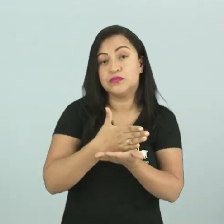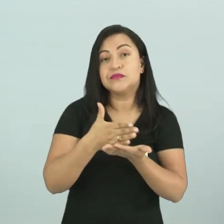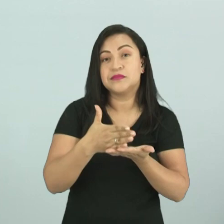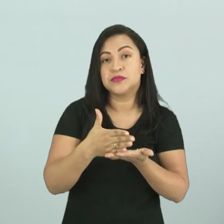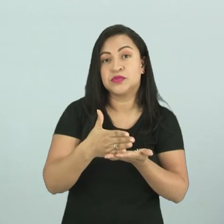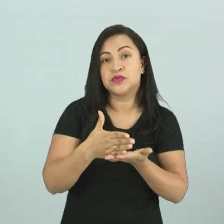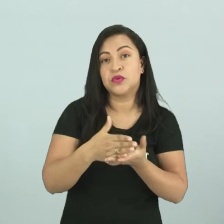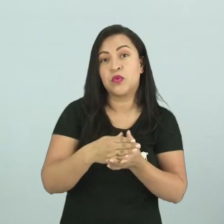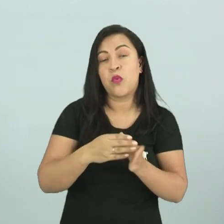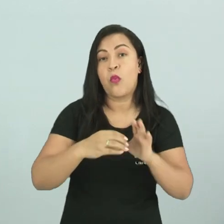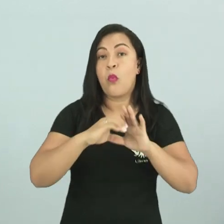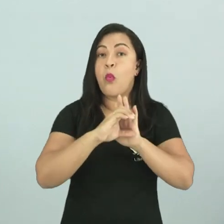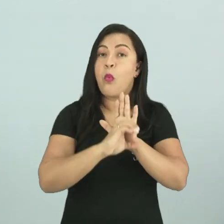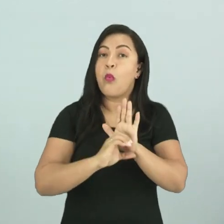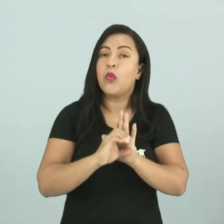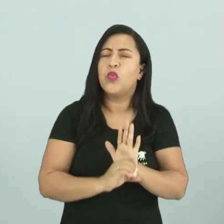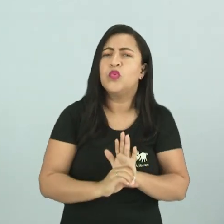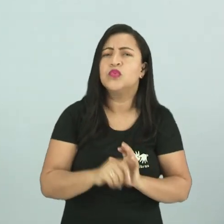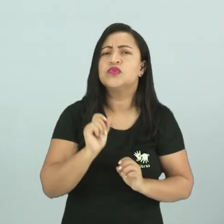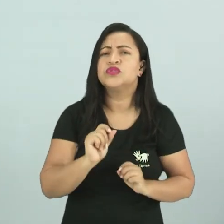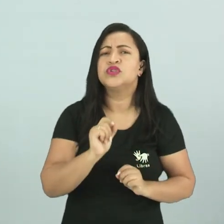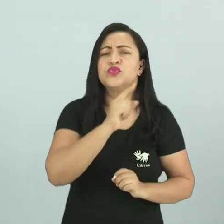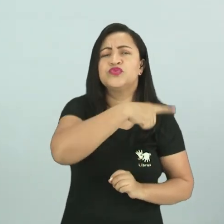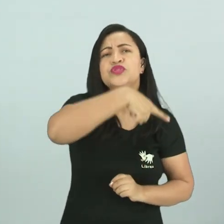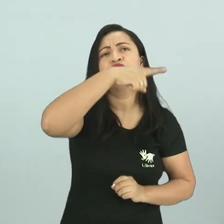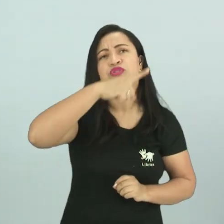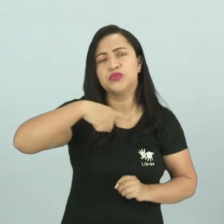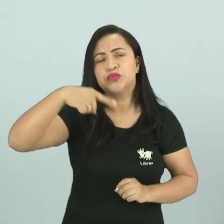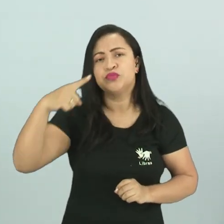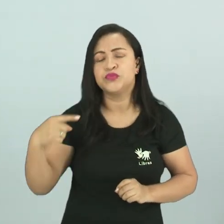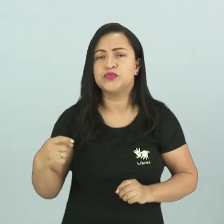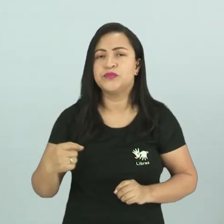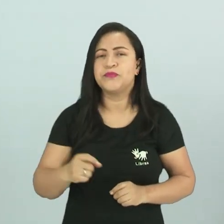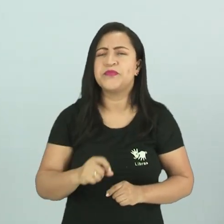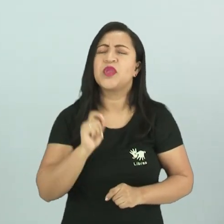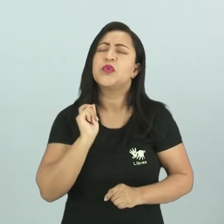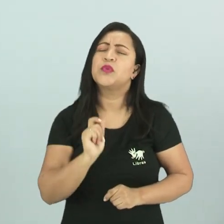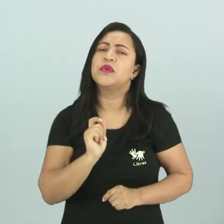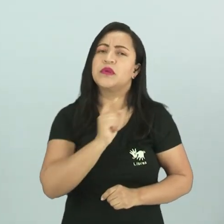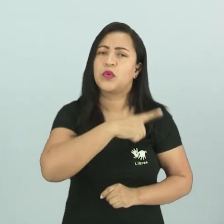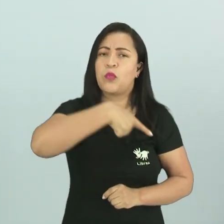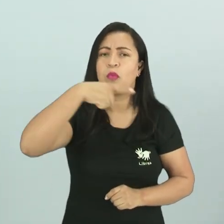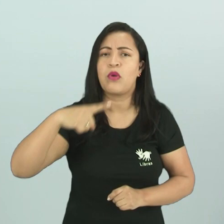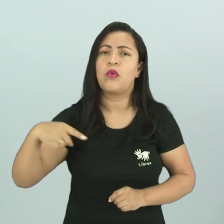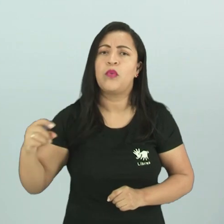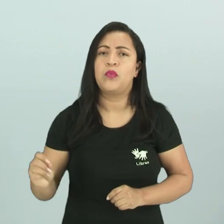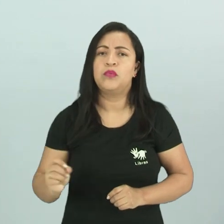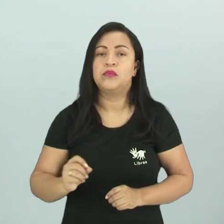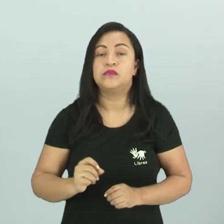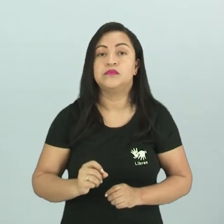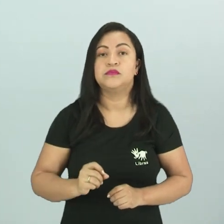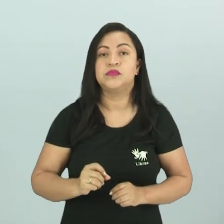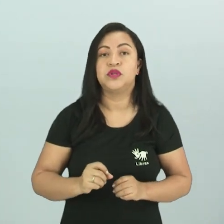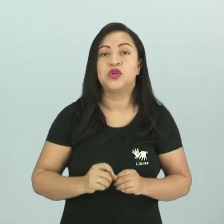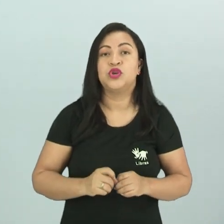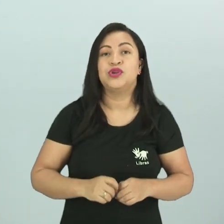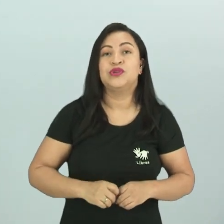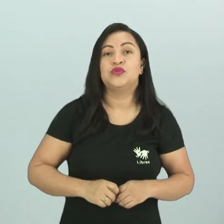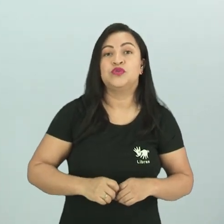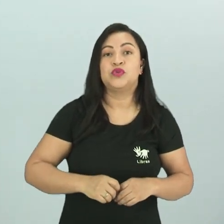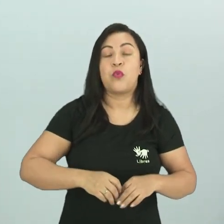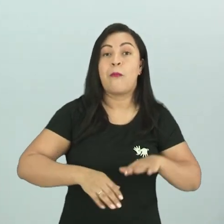a definição e a classificação das ondas. Então, o que são ondas? Ondas são